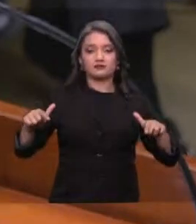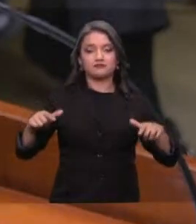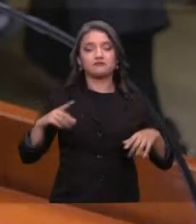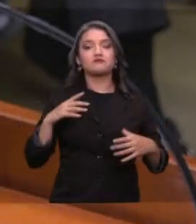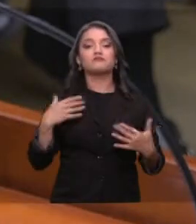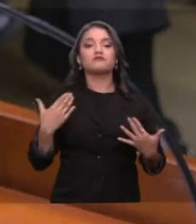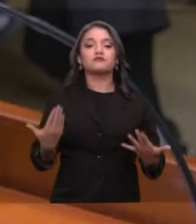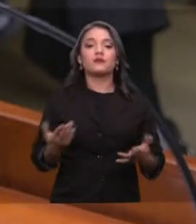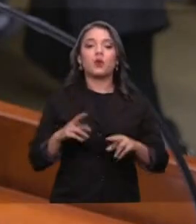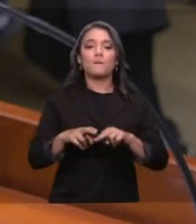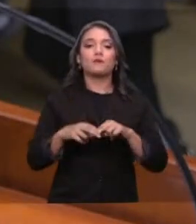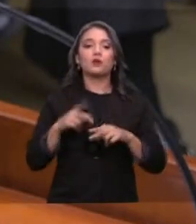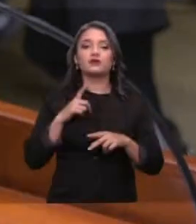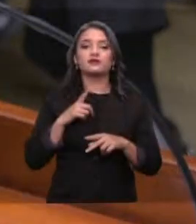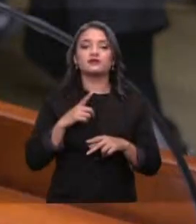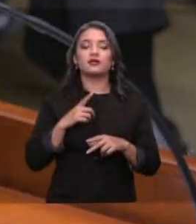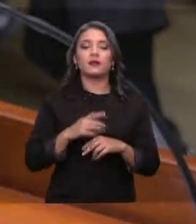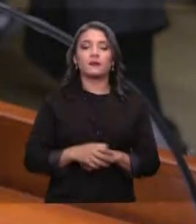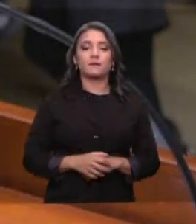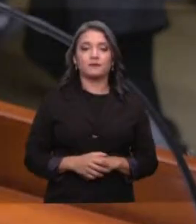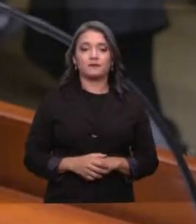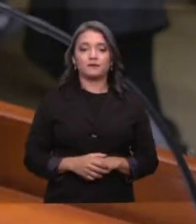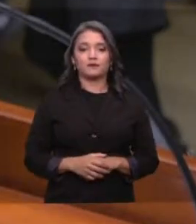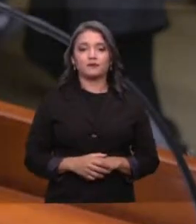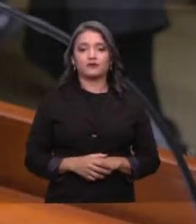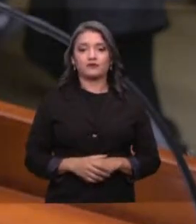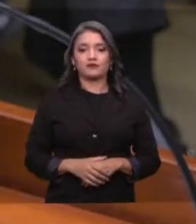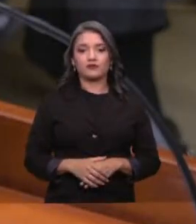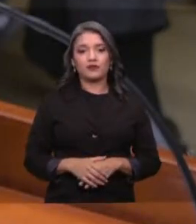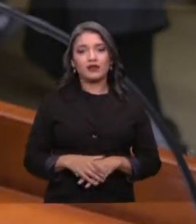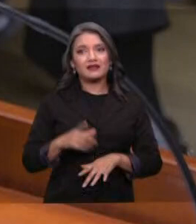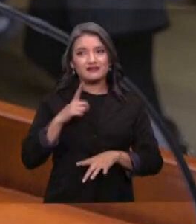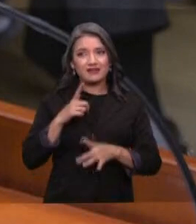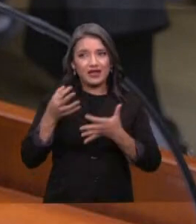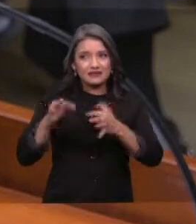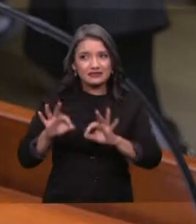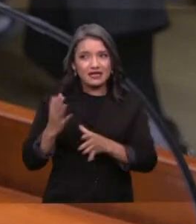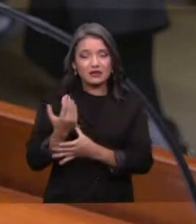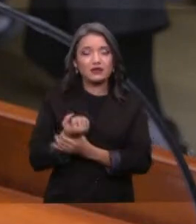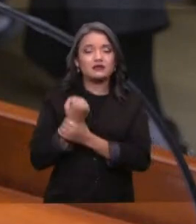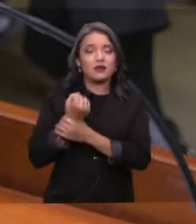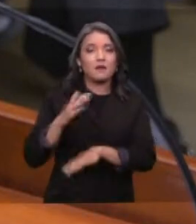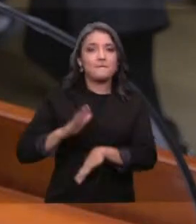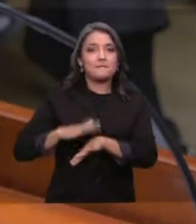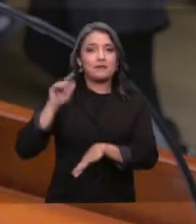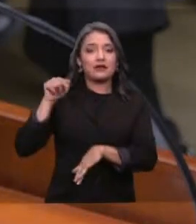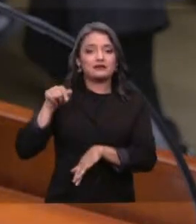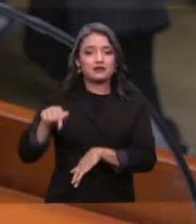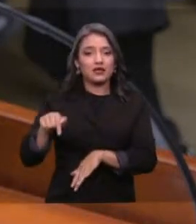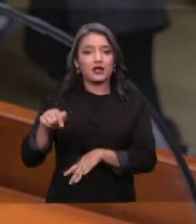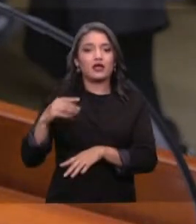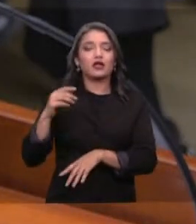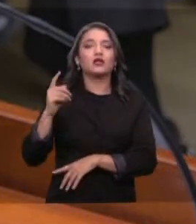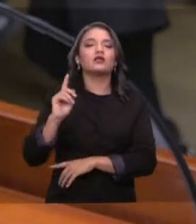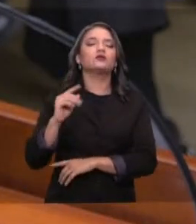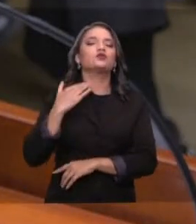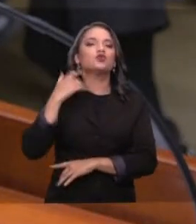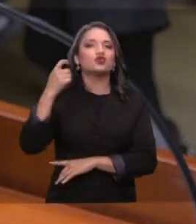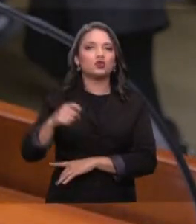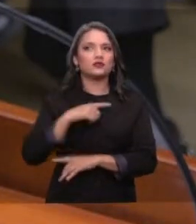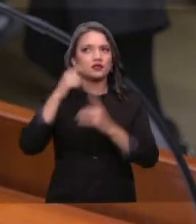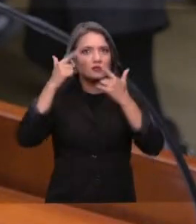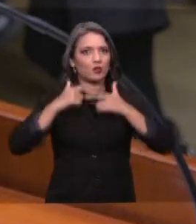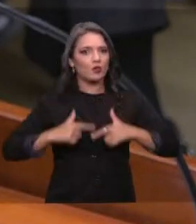Objetivando, então, a preservação de um maior patamar de neutralidade cognitiva do juiz. Não se está, em